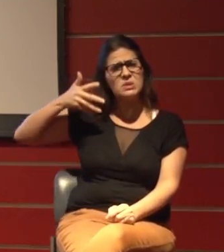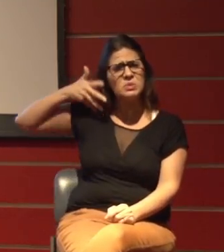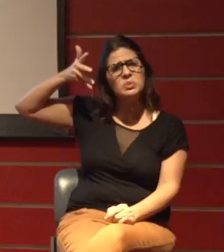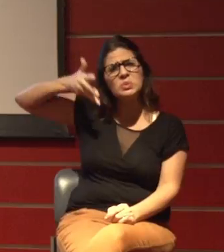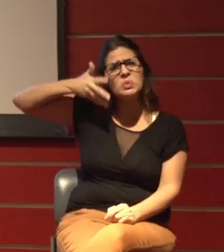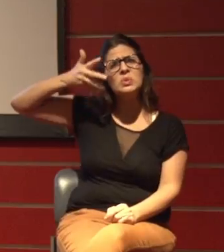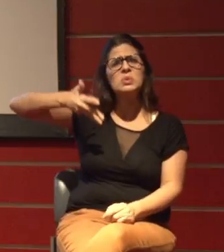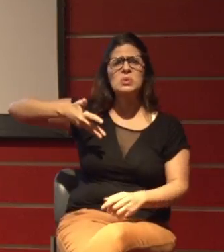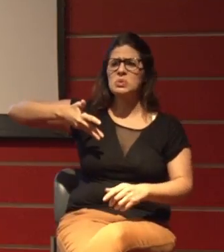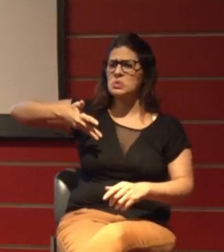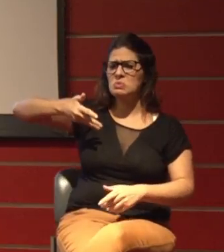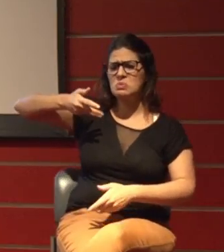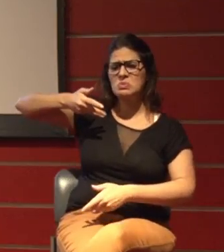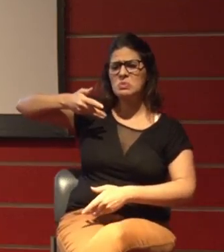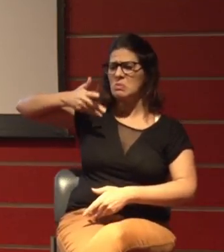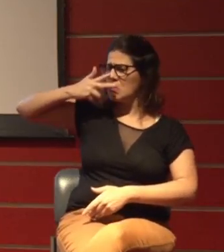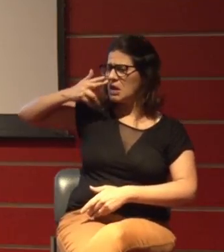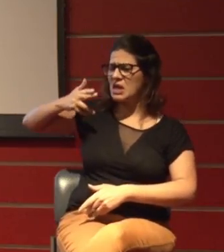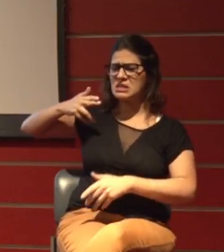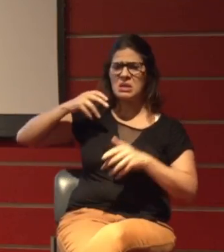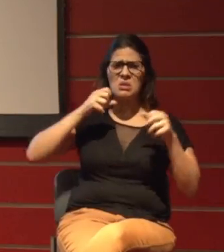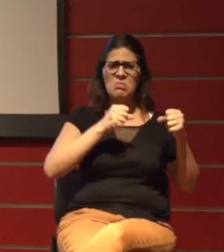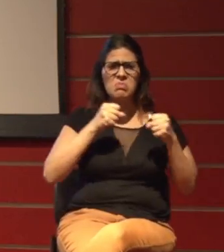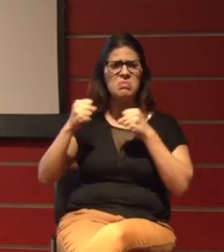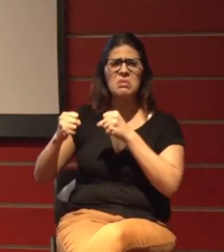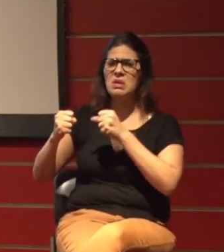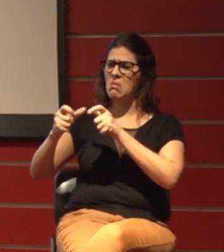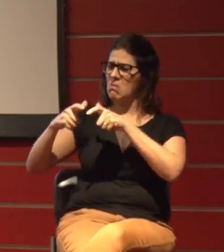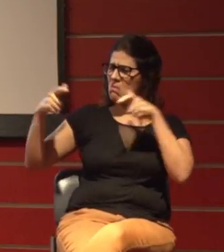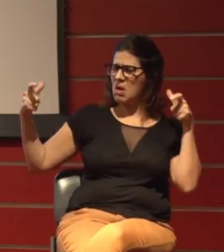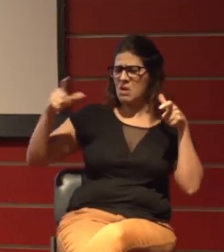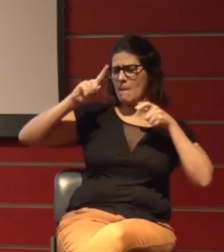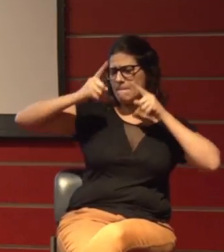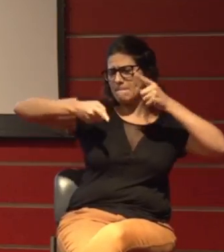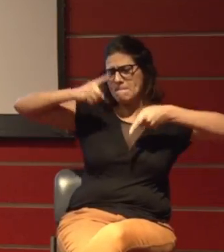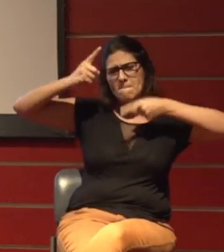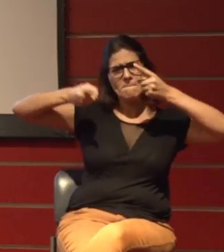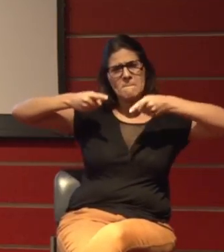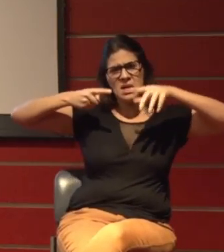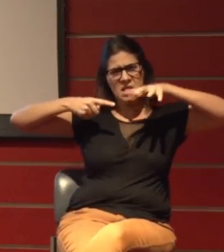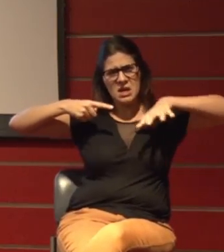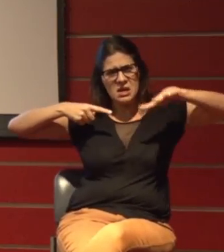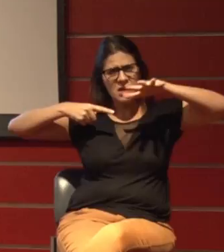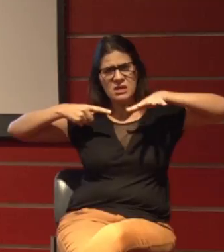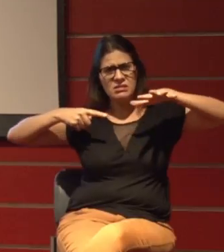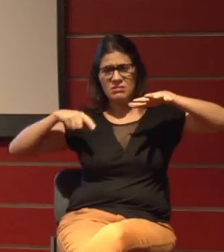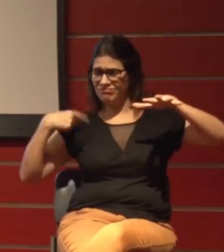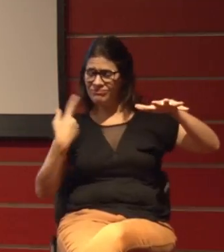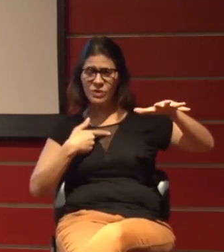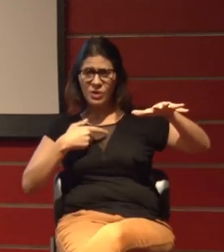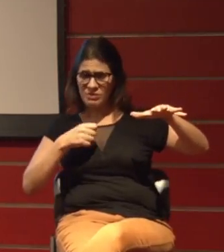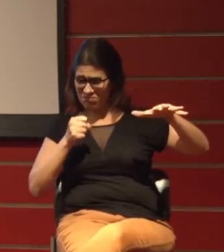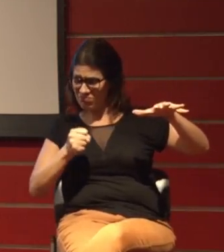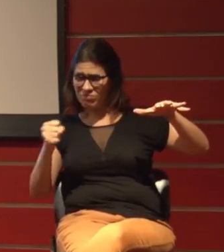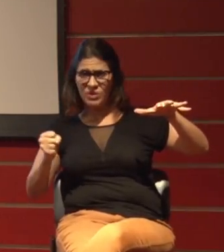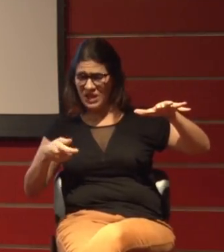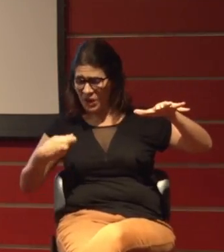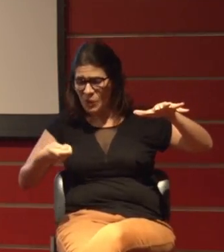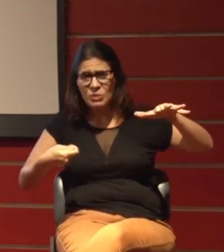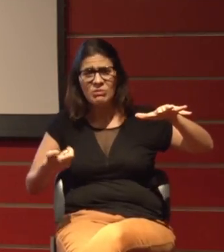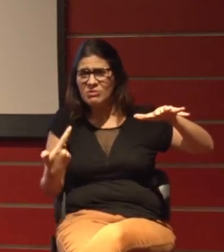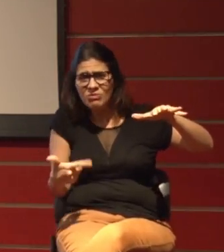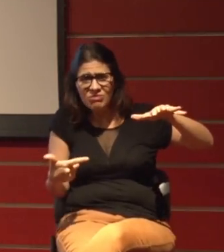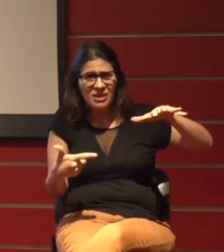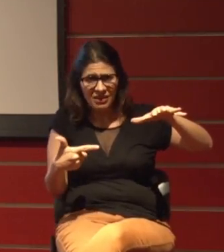dessas estruturas de mídia né E a gente não tem esse esse esse poder econômico dentro da